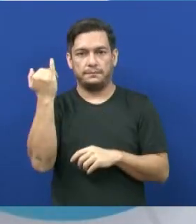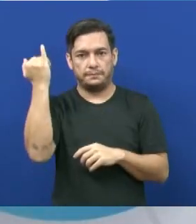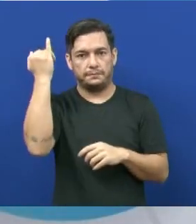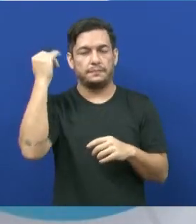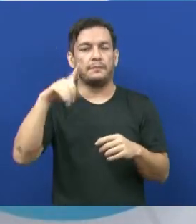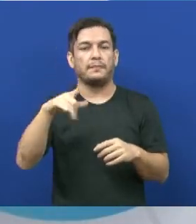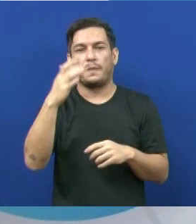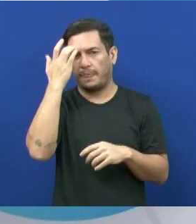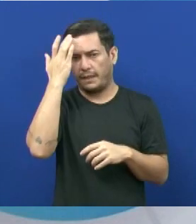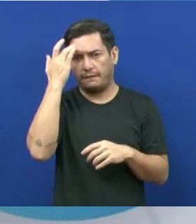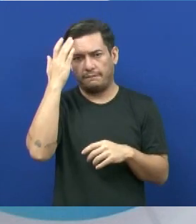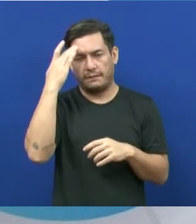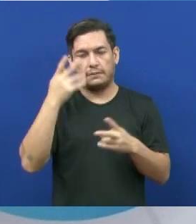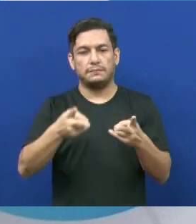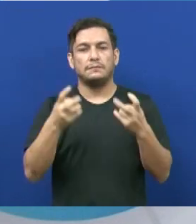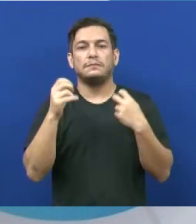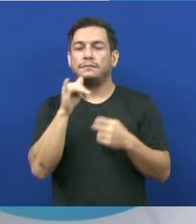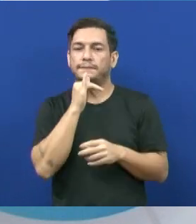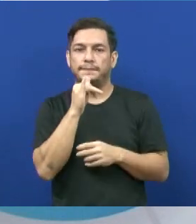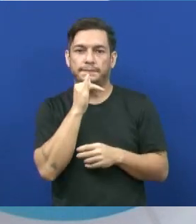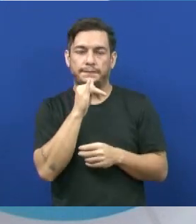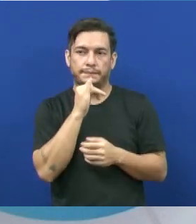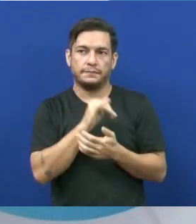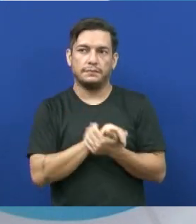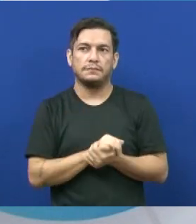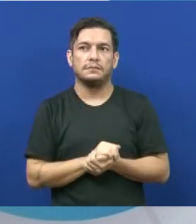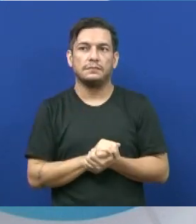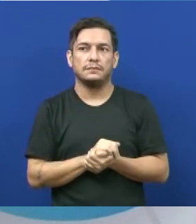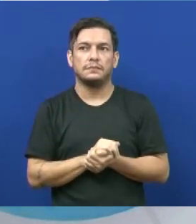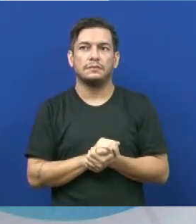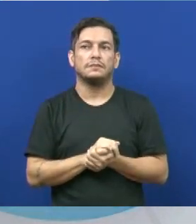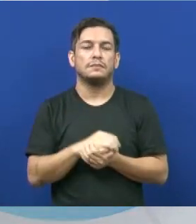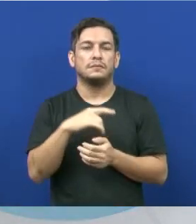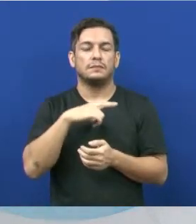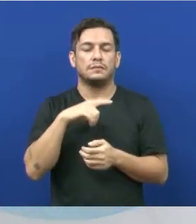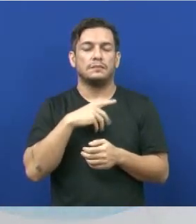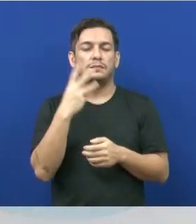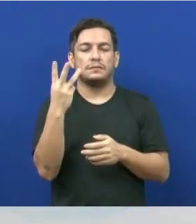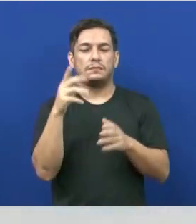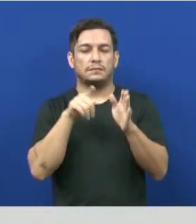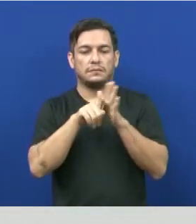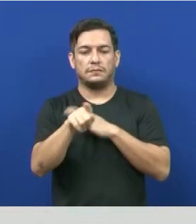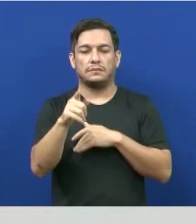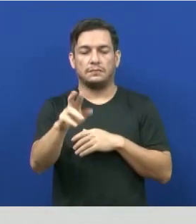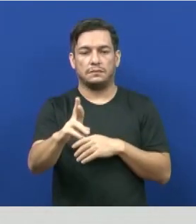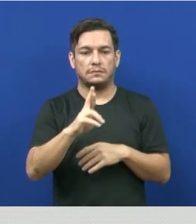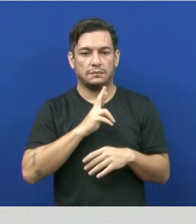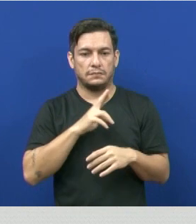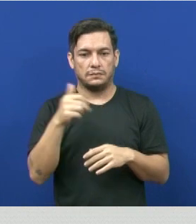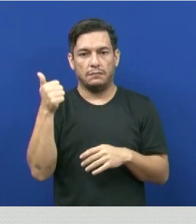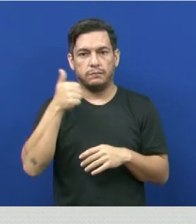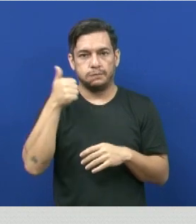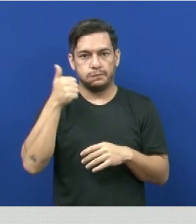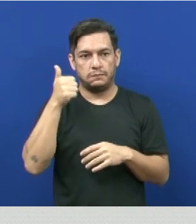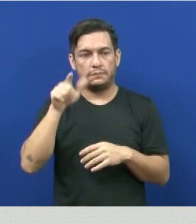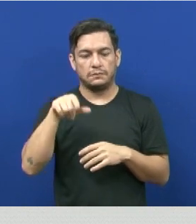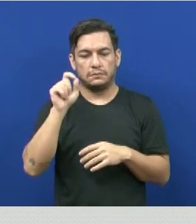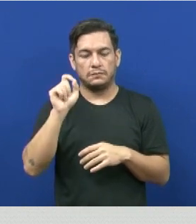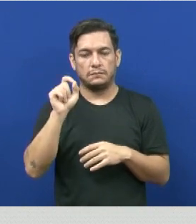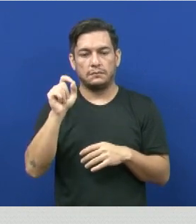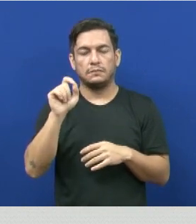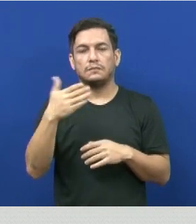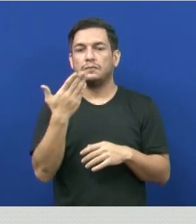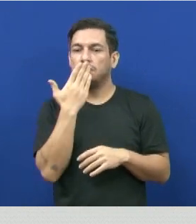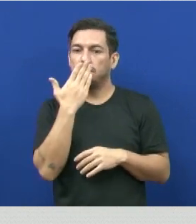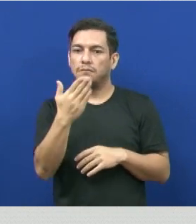que é bem fácil de perceber por exemplo nós temos algumas três perguntinhas que nós vamos responder a primeira delas é